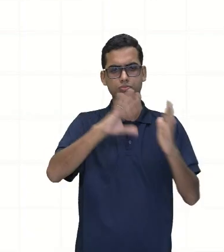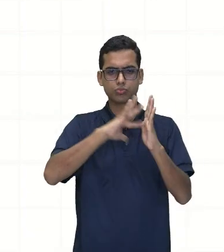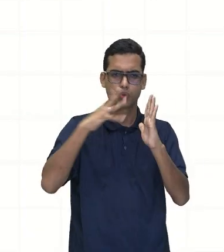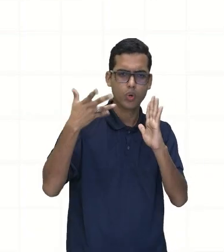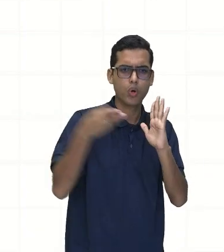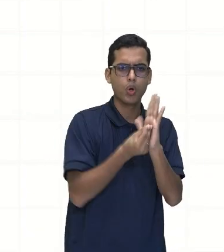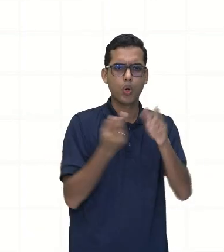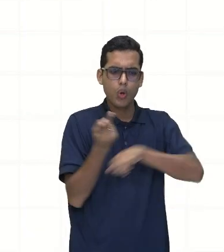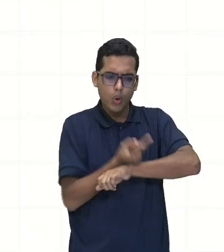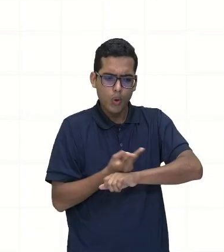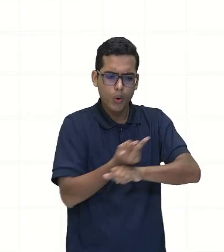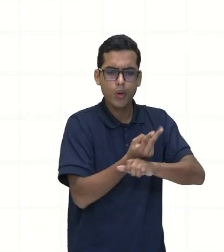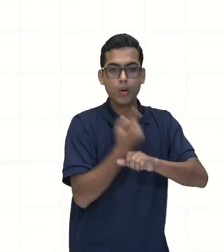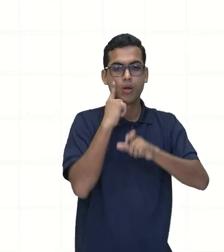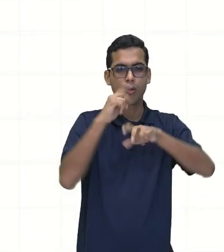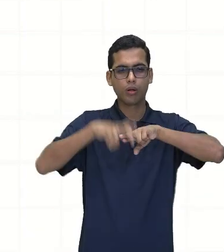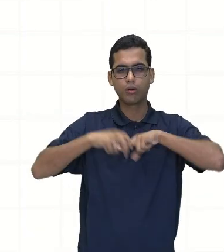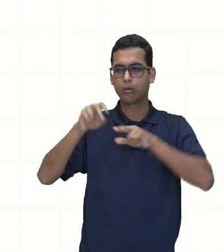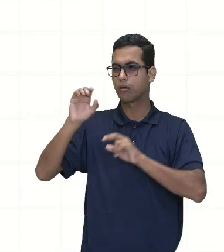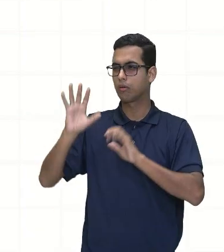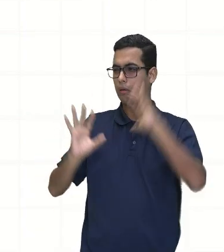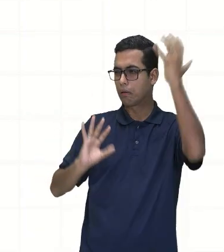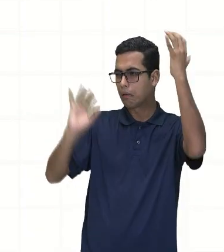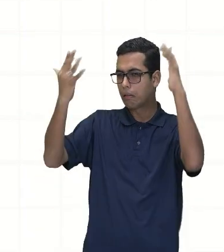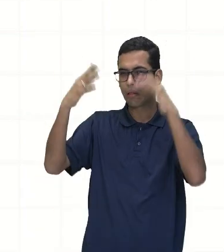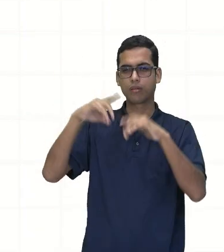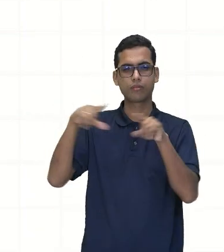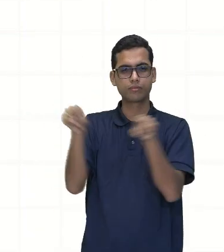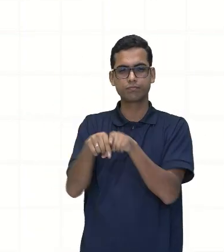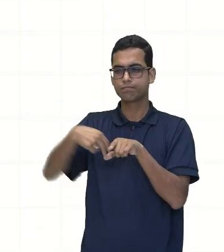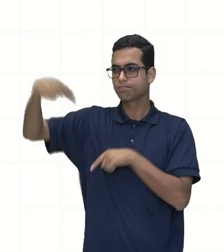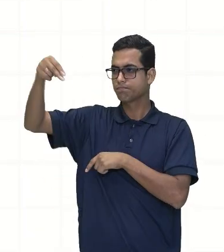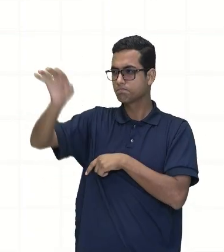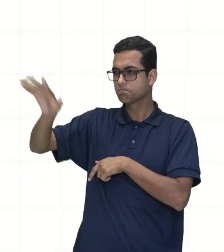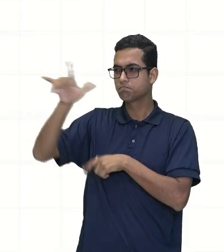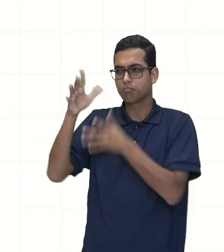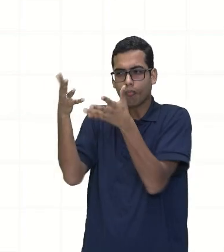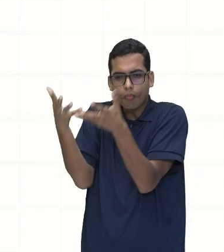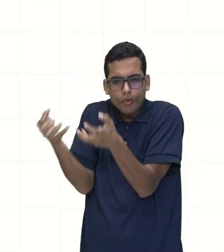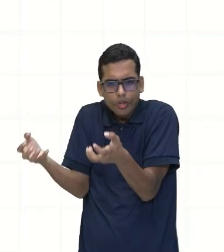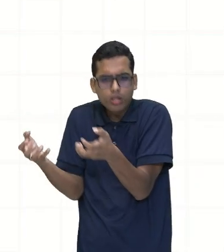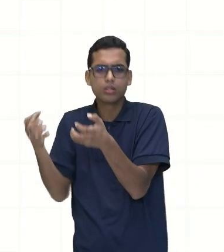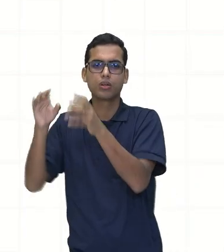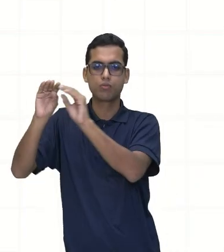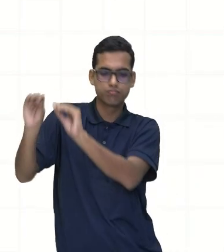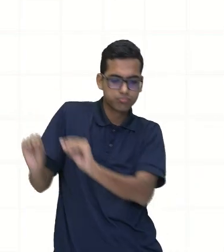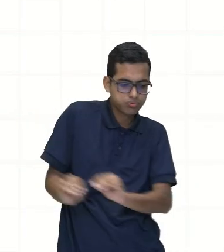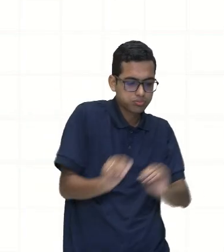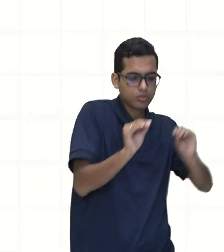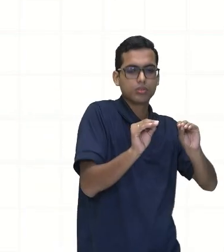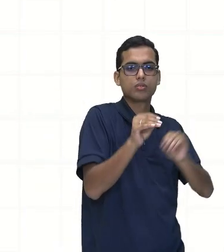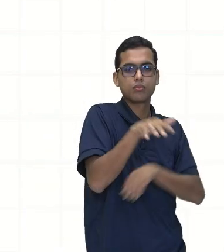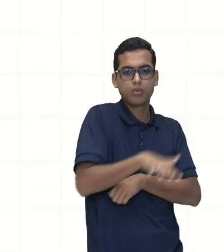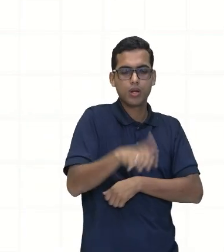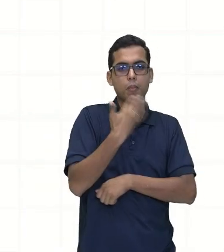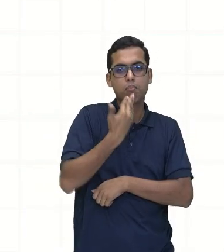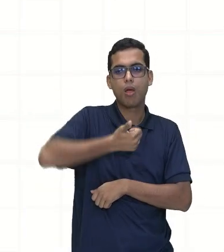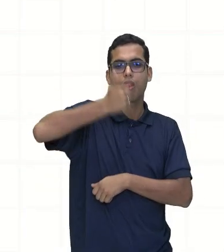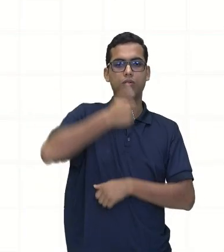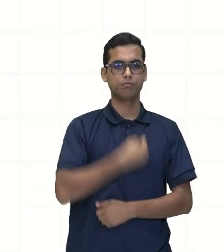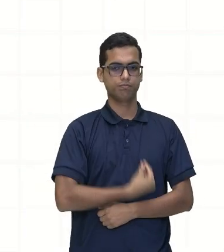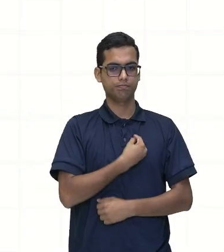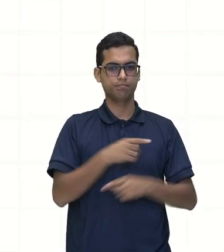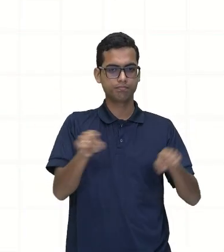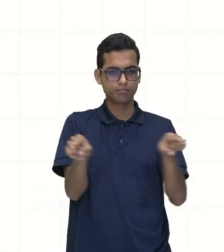né, de seca ali, desse clima árido, semiárido, predominantemente ali na região nordeste, tá bom? Então, aqui